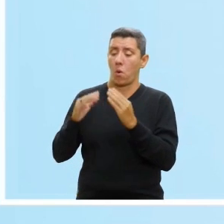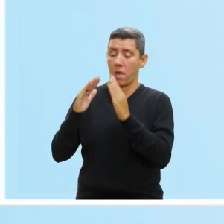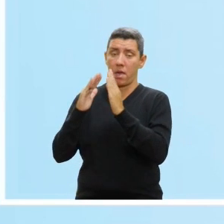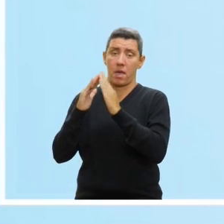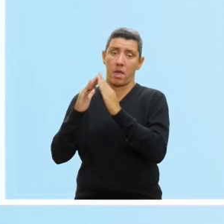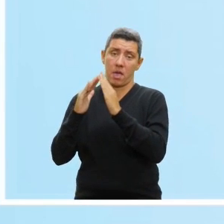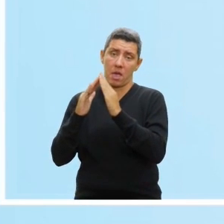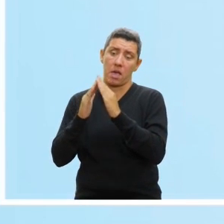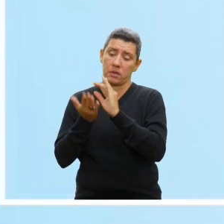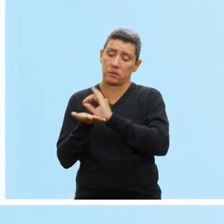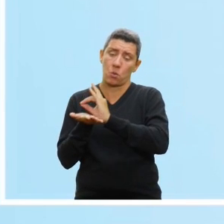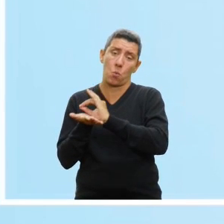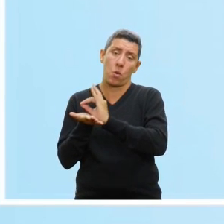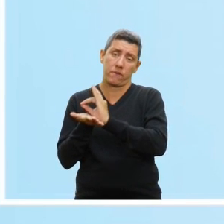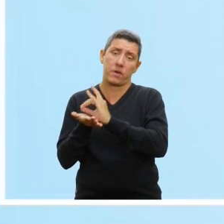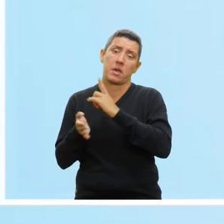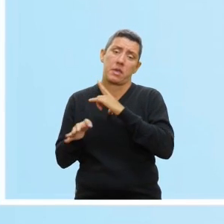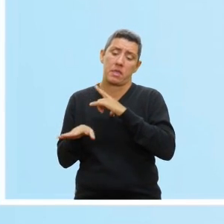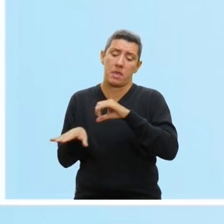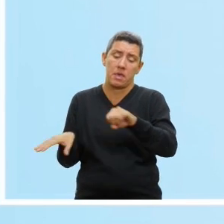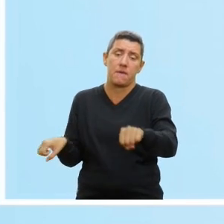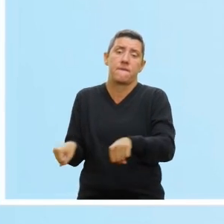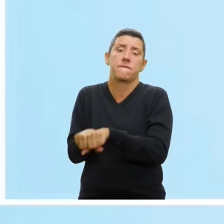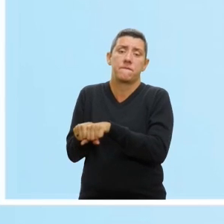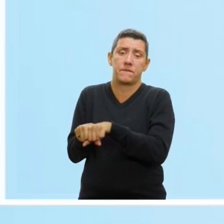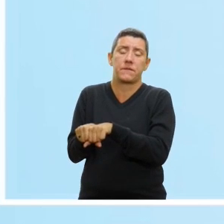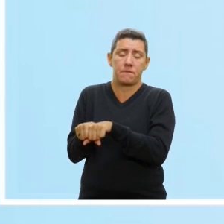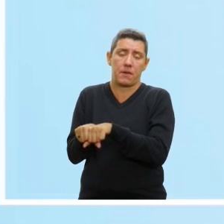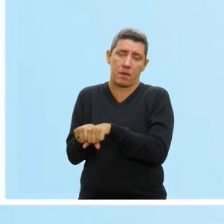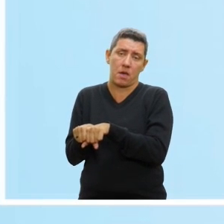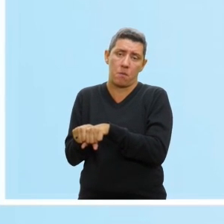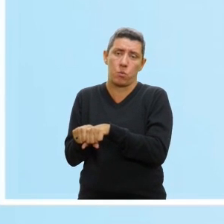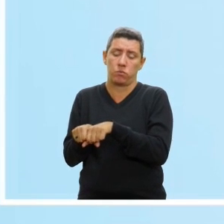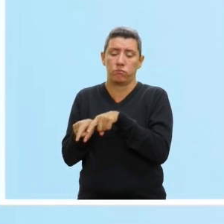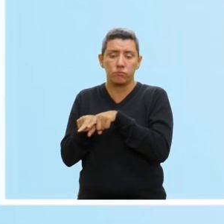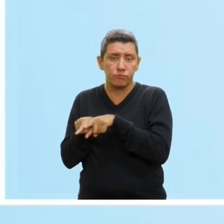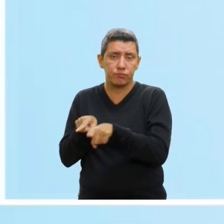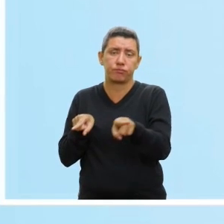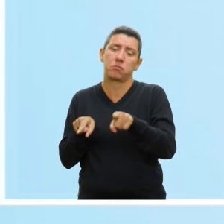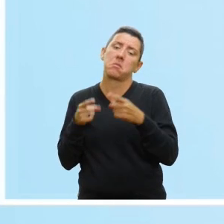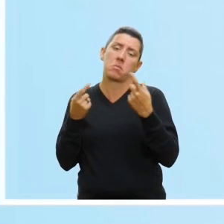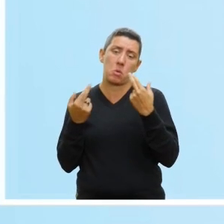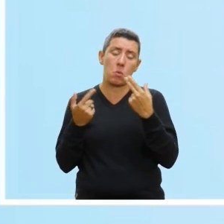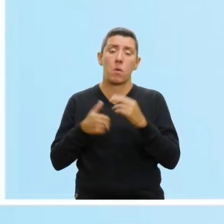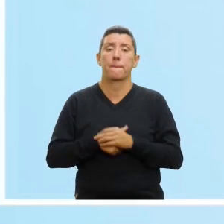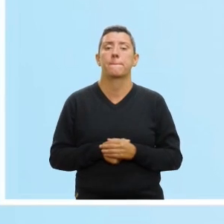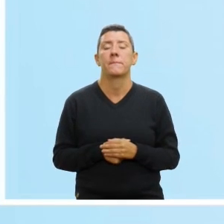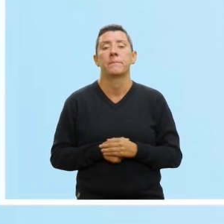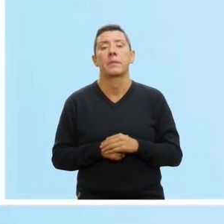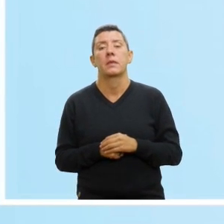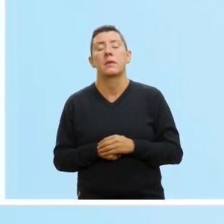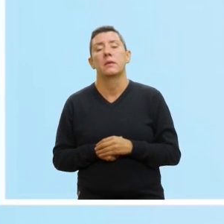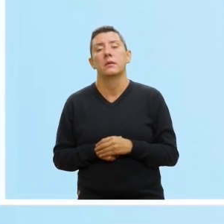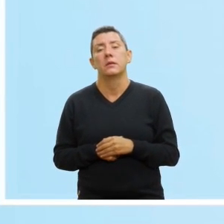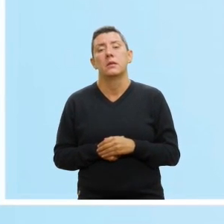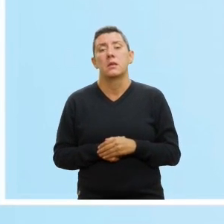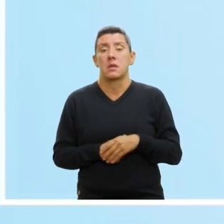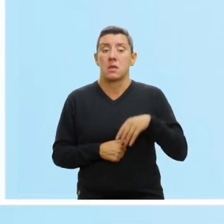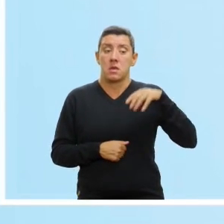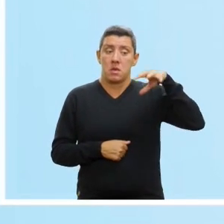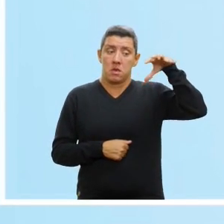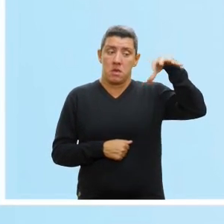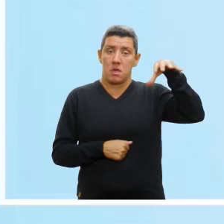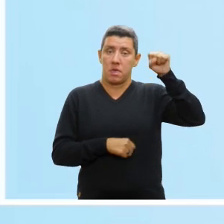sua fibra já e essa fibra vai até um site da operadora. Essa operadora, ela recebe o